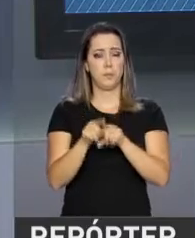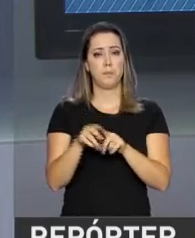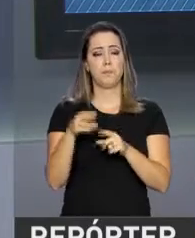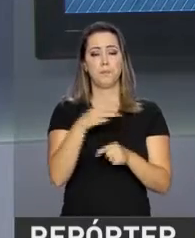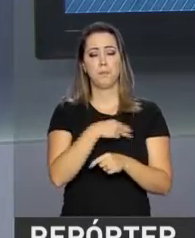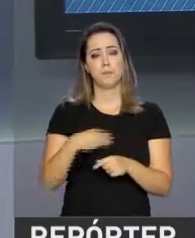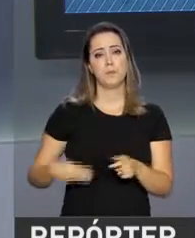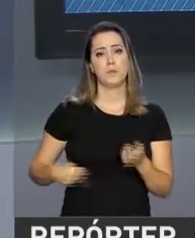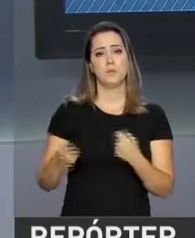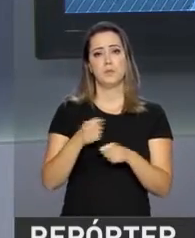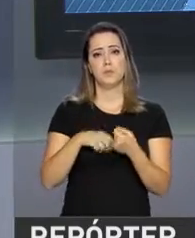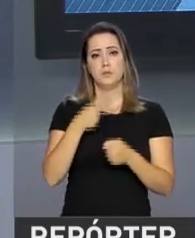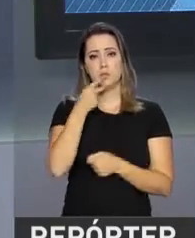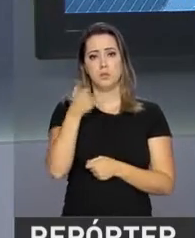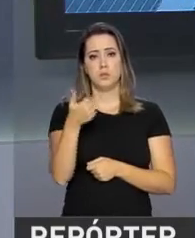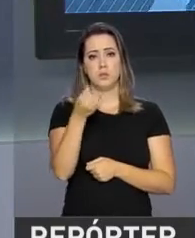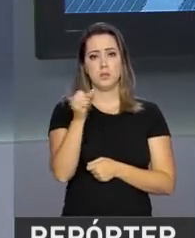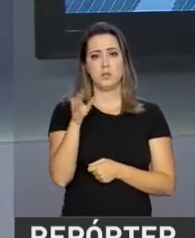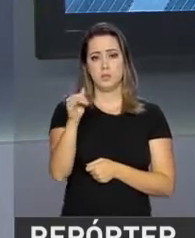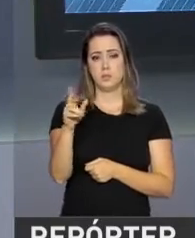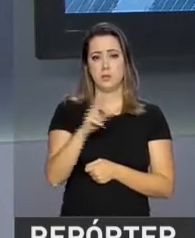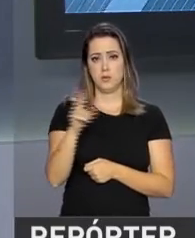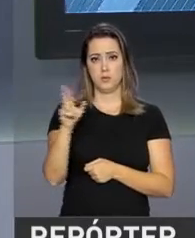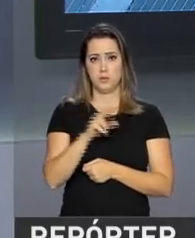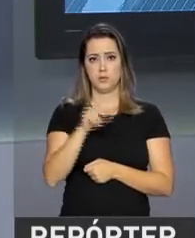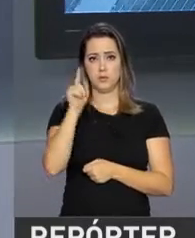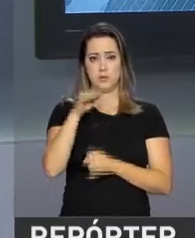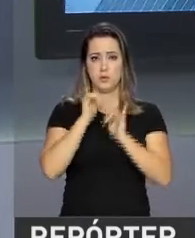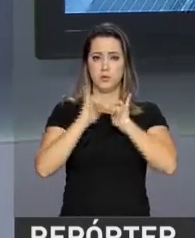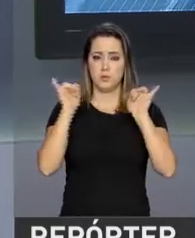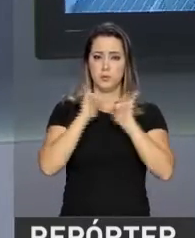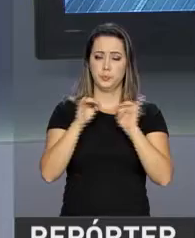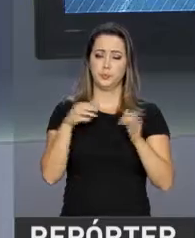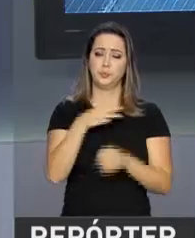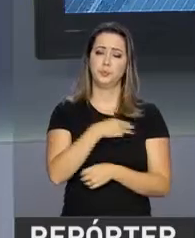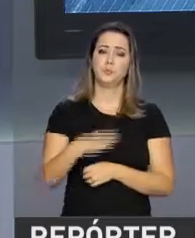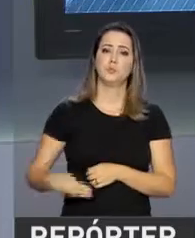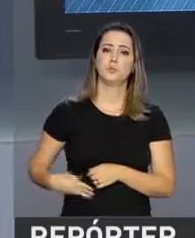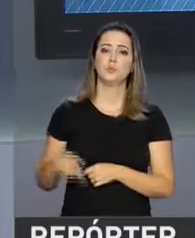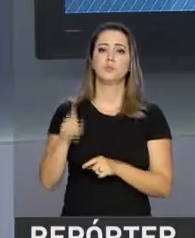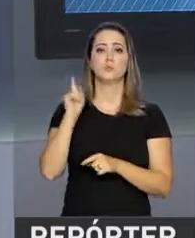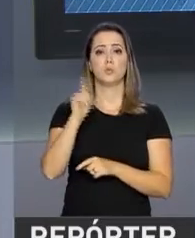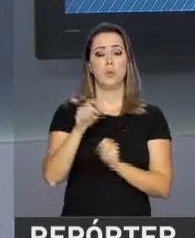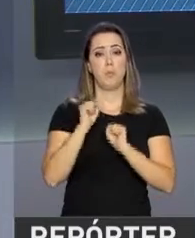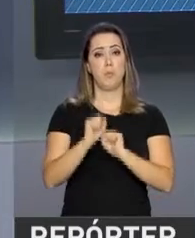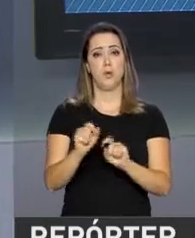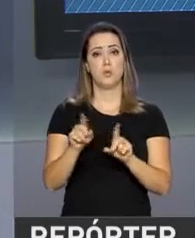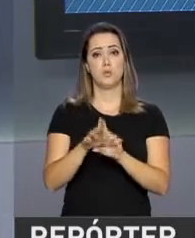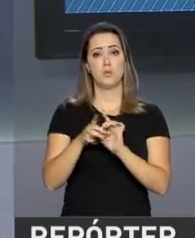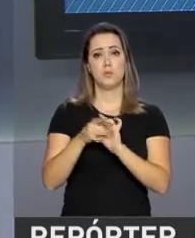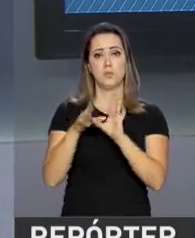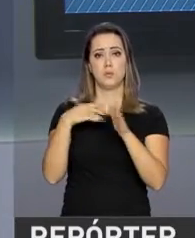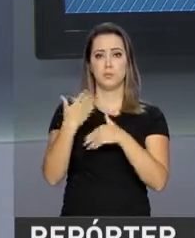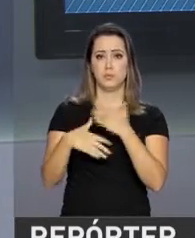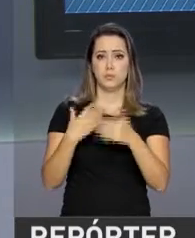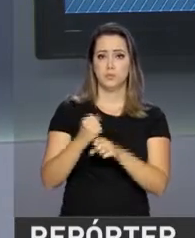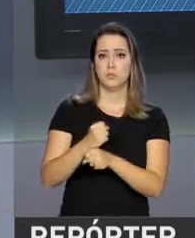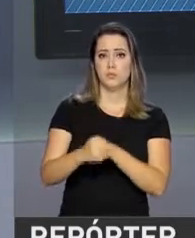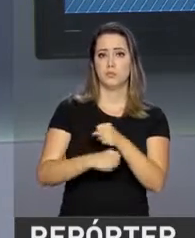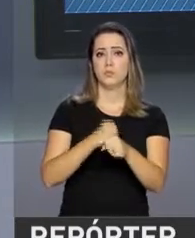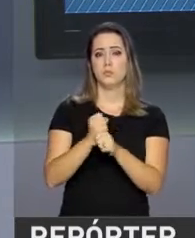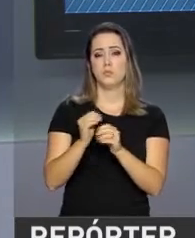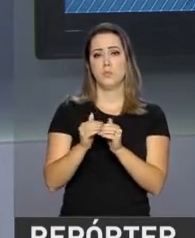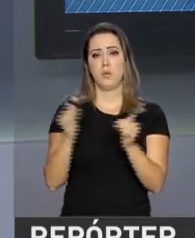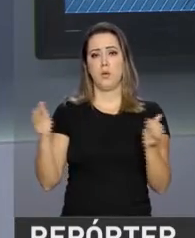o valor de 16 bilhões e 200 milhões de reais anunciado pelo ministro Diogo Oliveira pode ser liberado ao longo do ano, de acordo